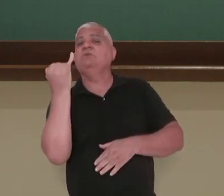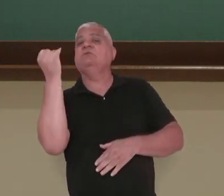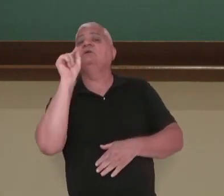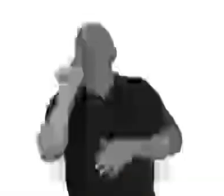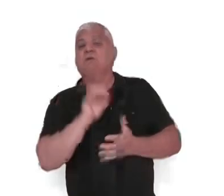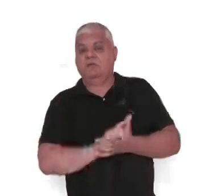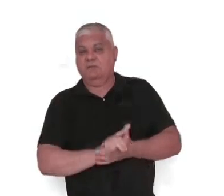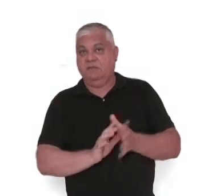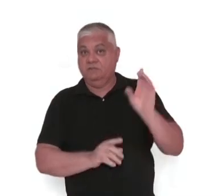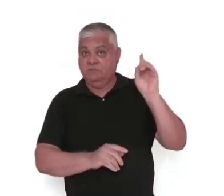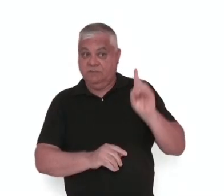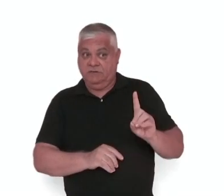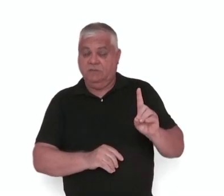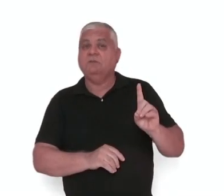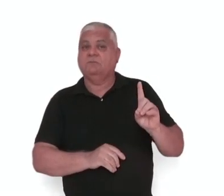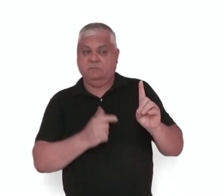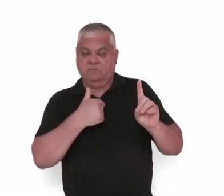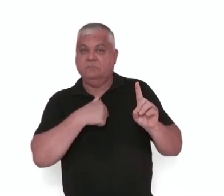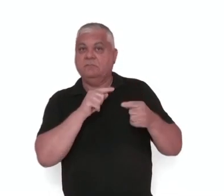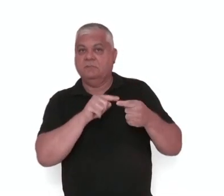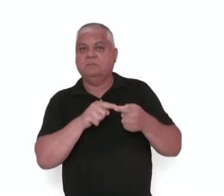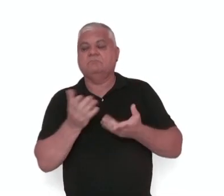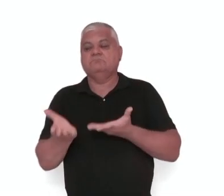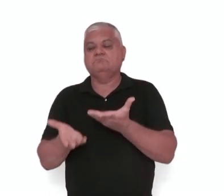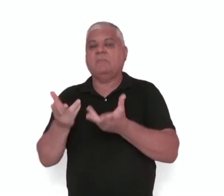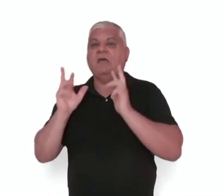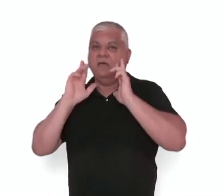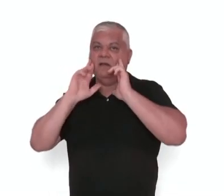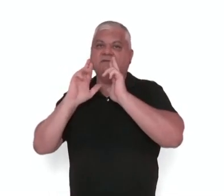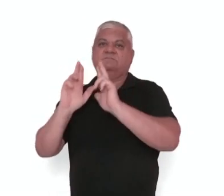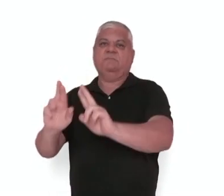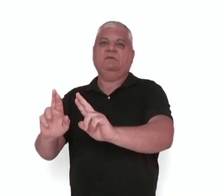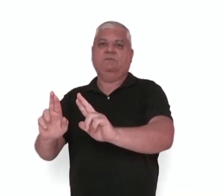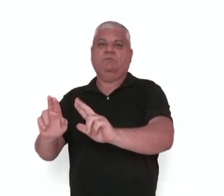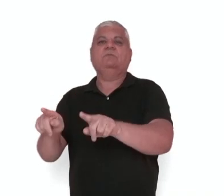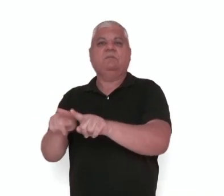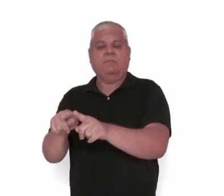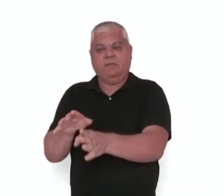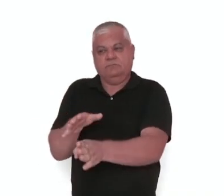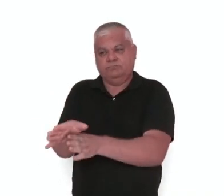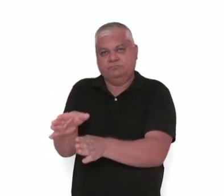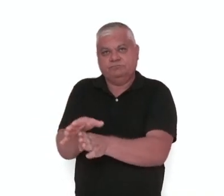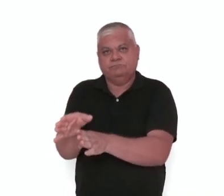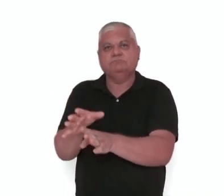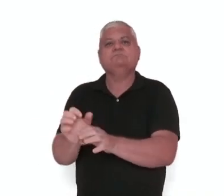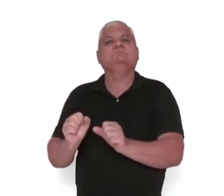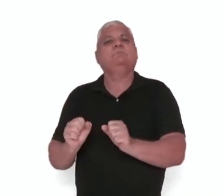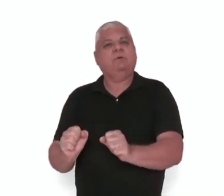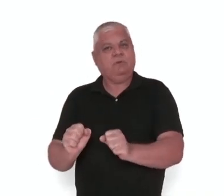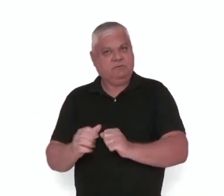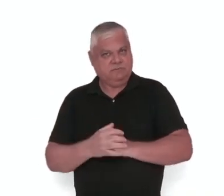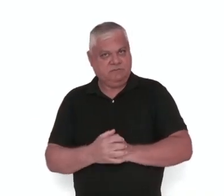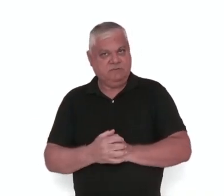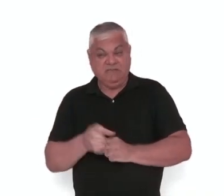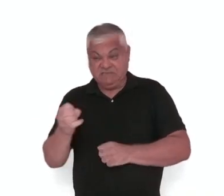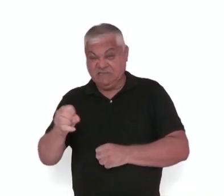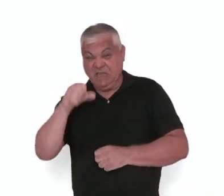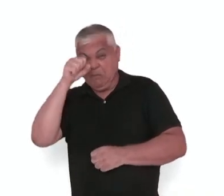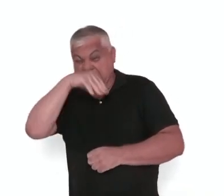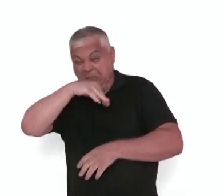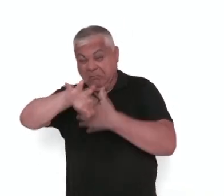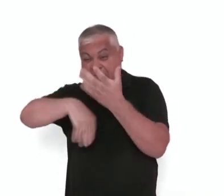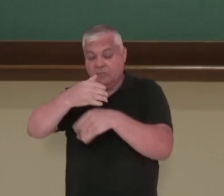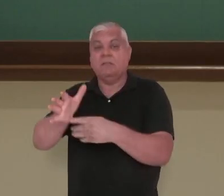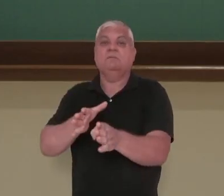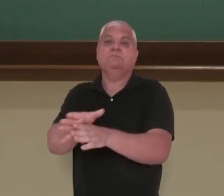vários direitos, podemos destacar o de ser tratado com respeito e correção por qualquer membro da comunidade educativa, não podendo, em